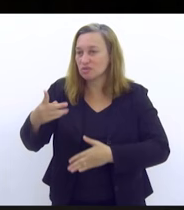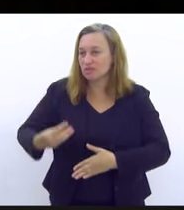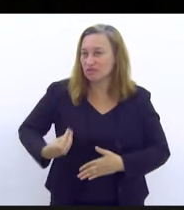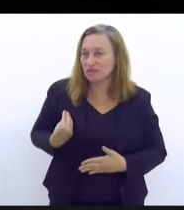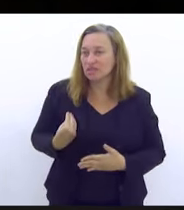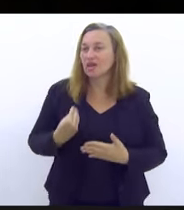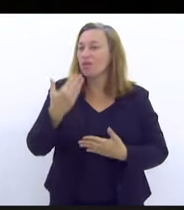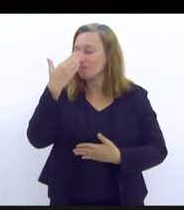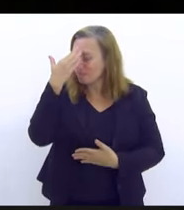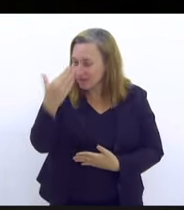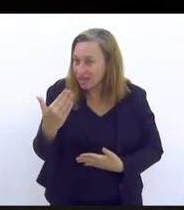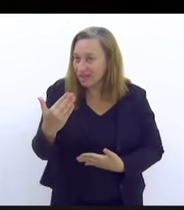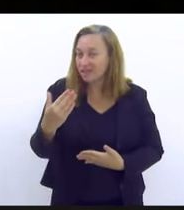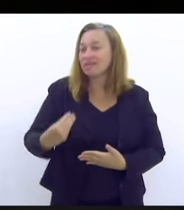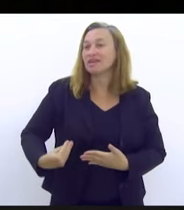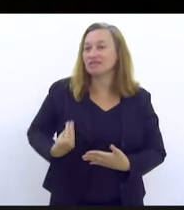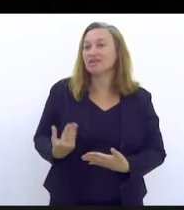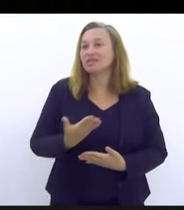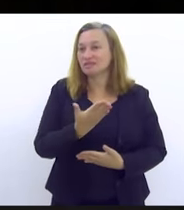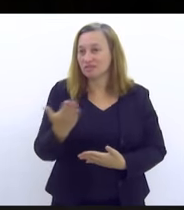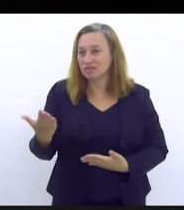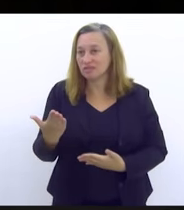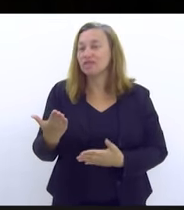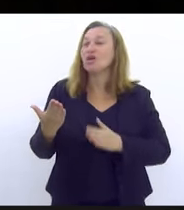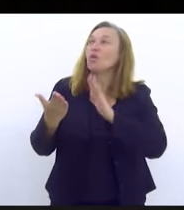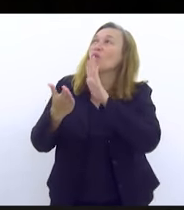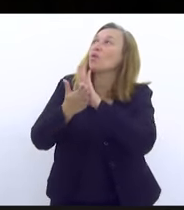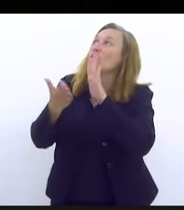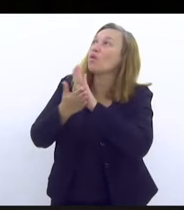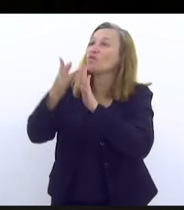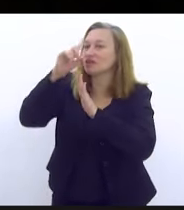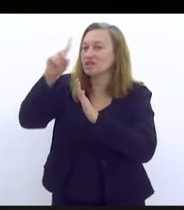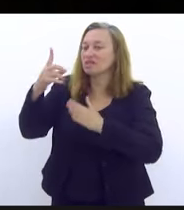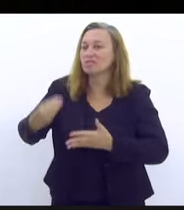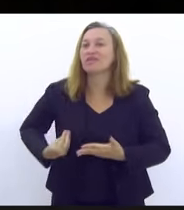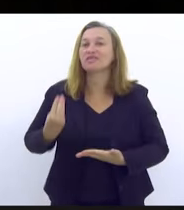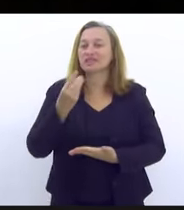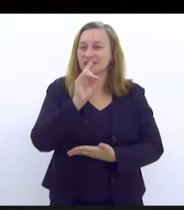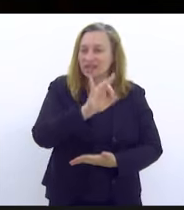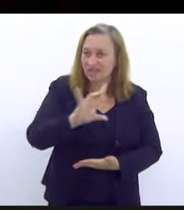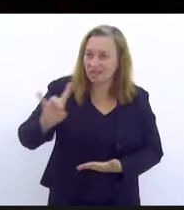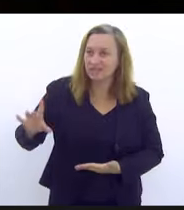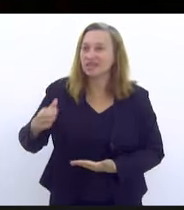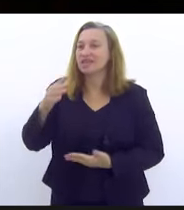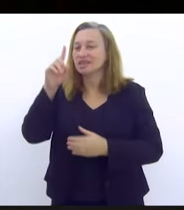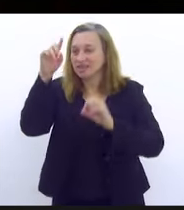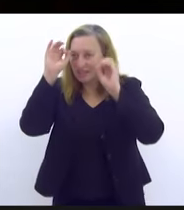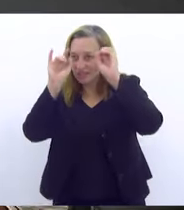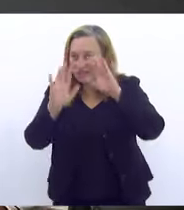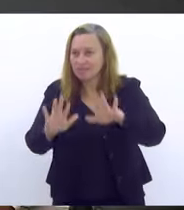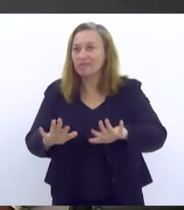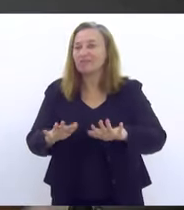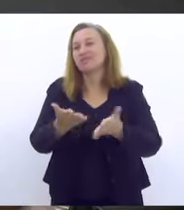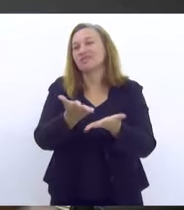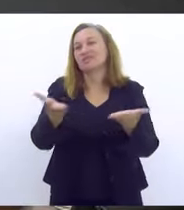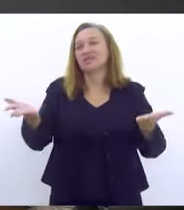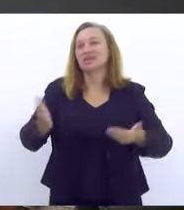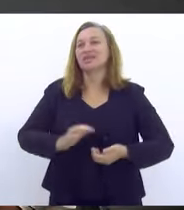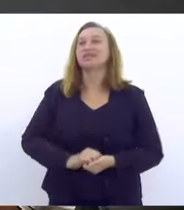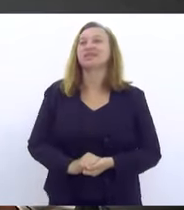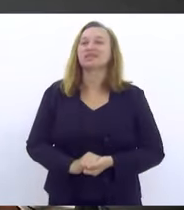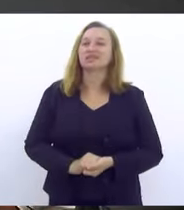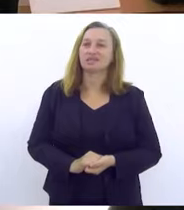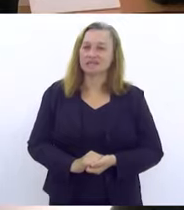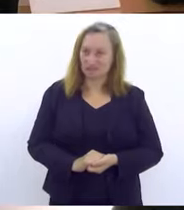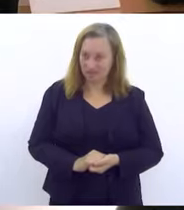Então, muito obrigado pela vida de vocês. Eu louvo pela alma de cada uma. Deus abençoe vocês, tá?